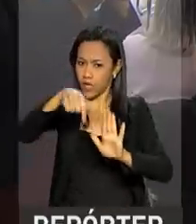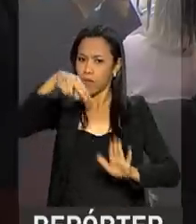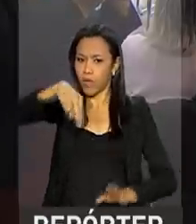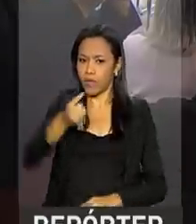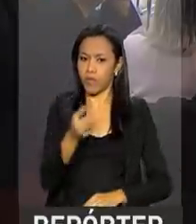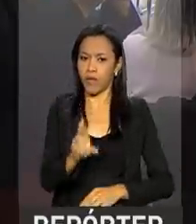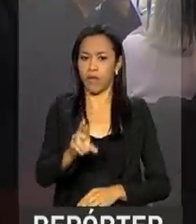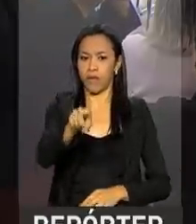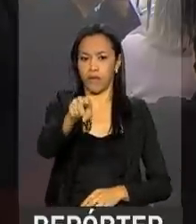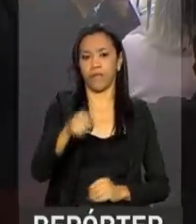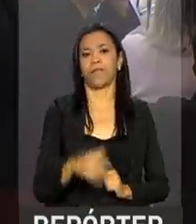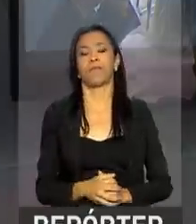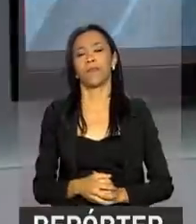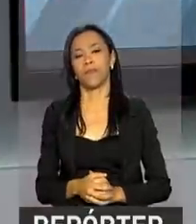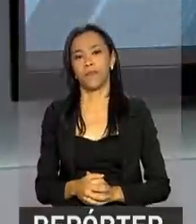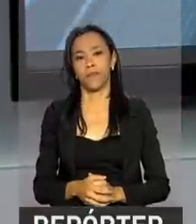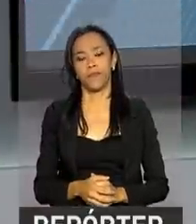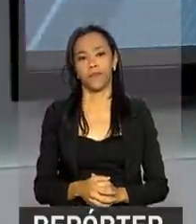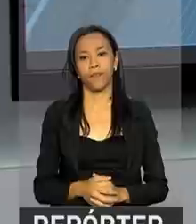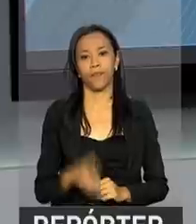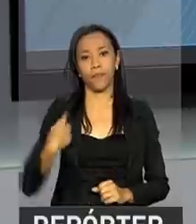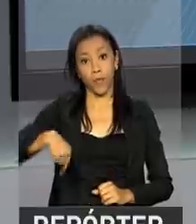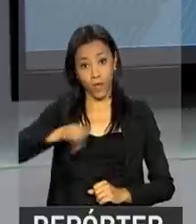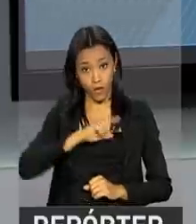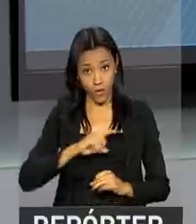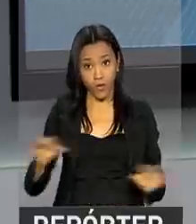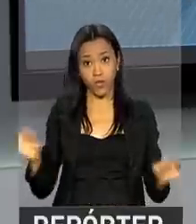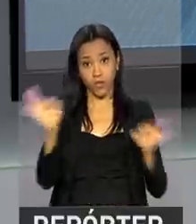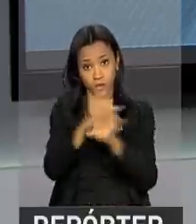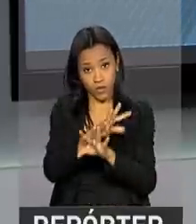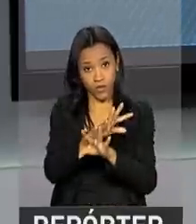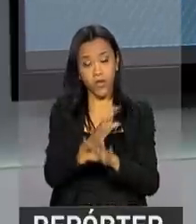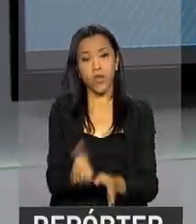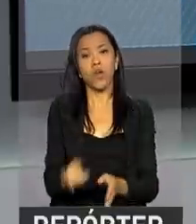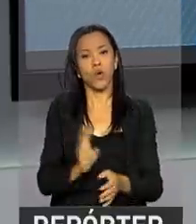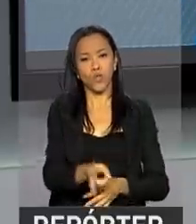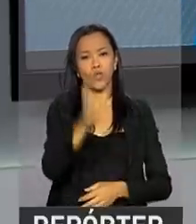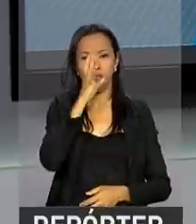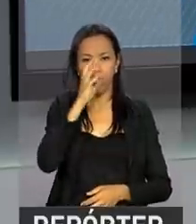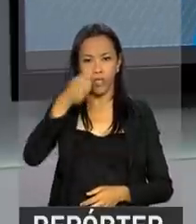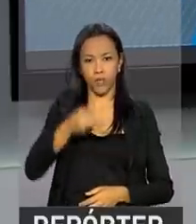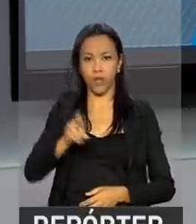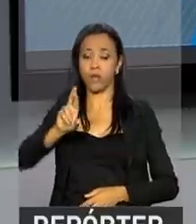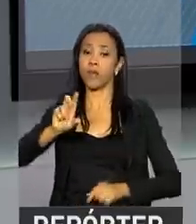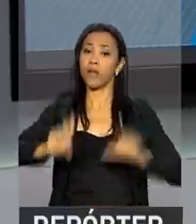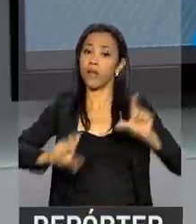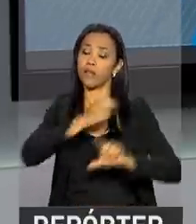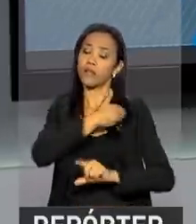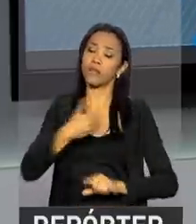pela NBR. E nós ficamos por aqui. Continue com a gente na